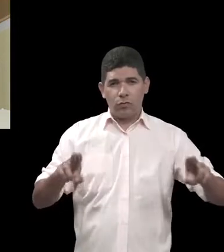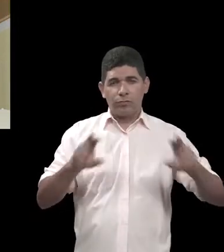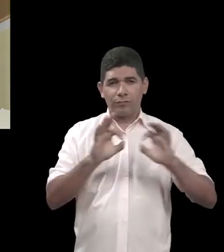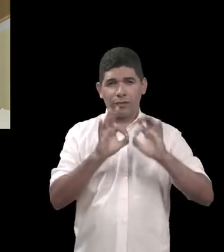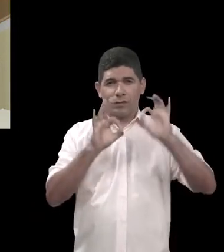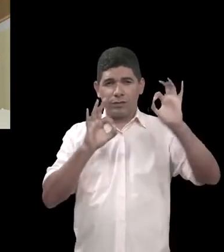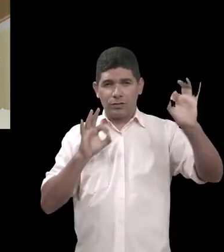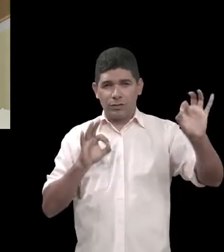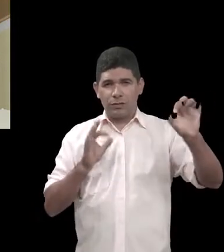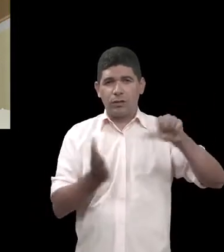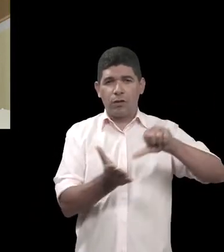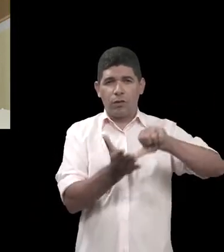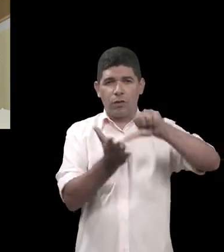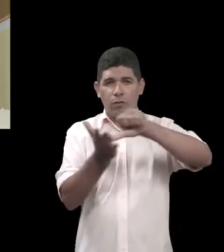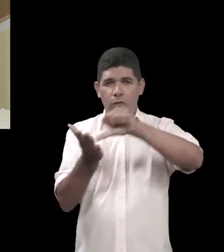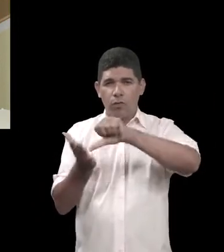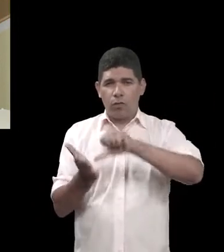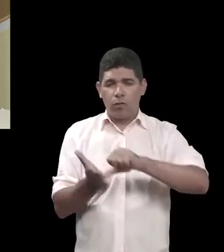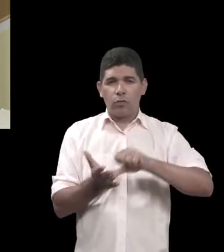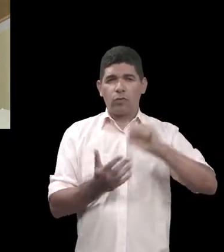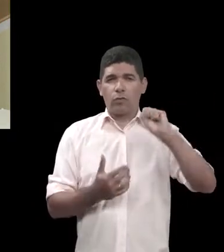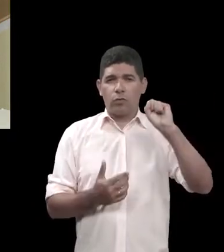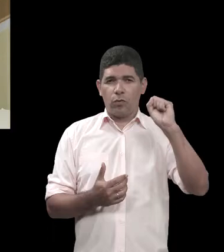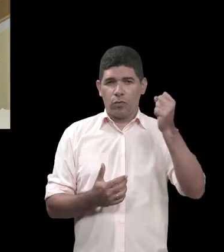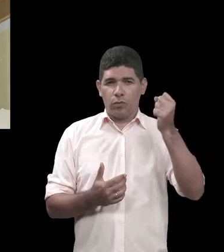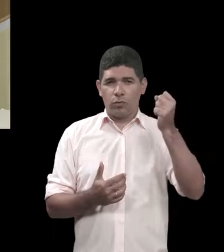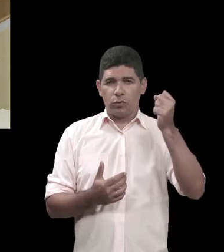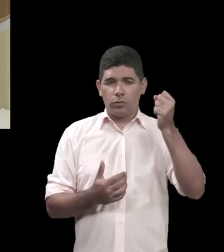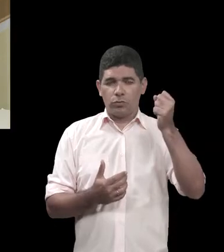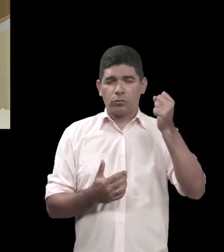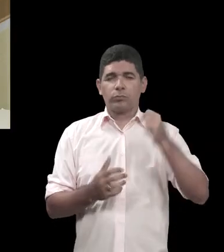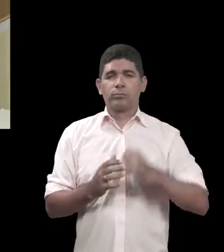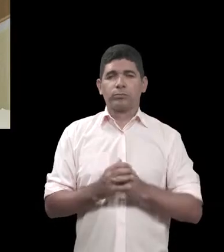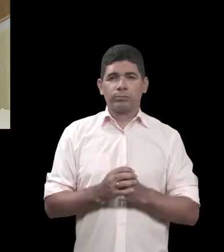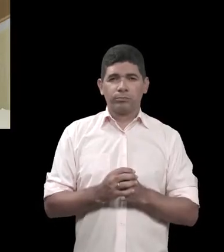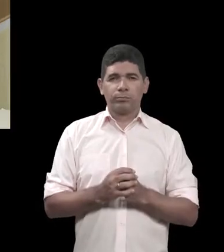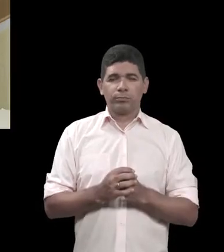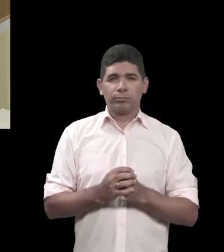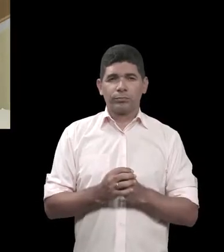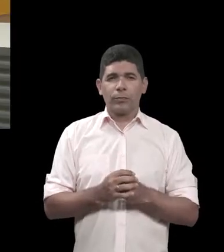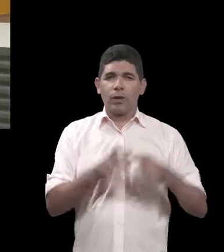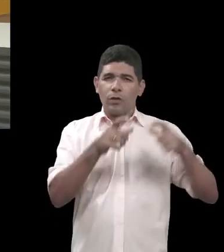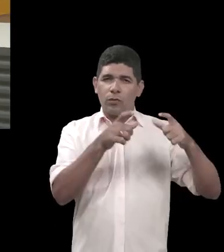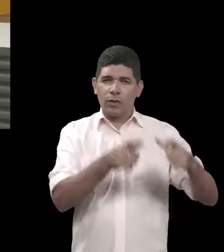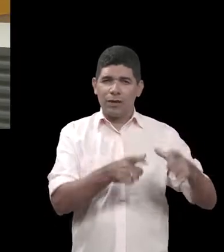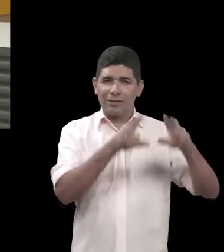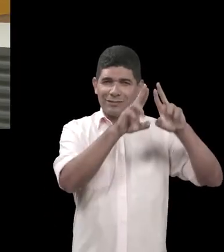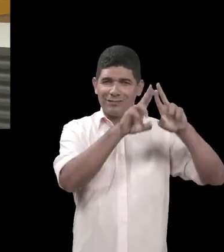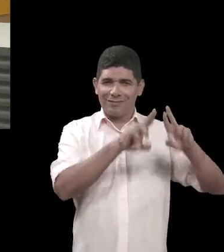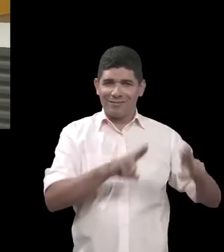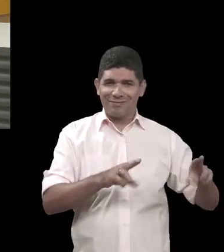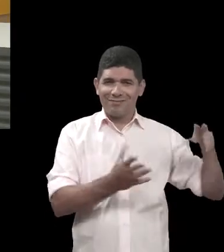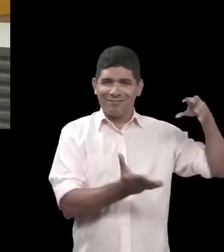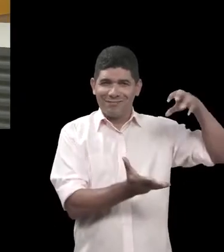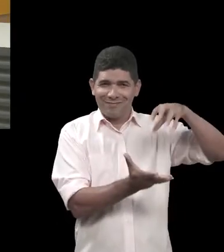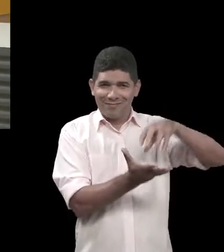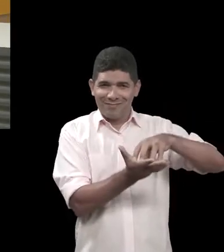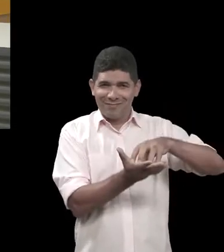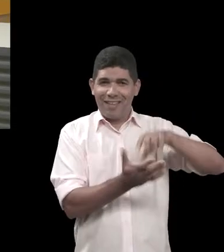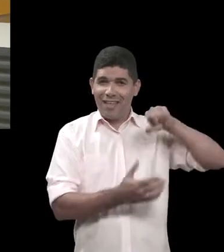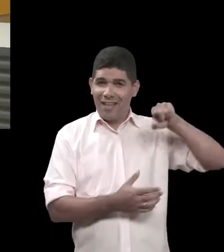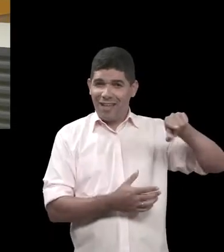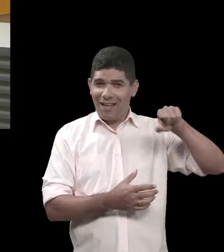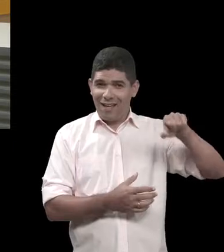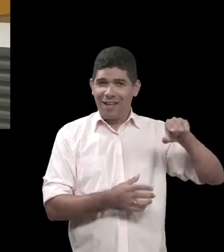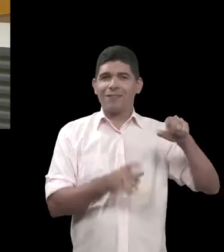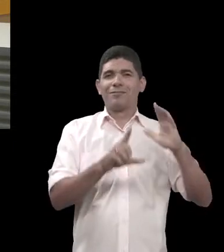8 polos no Brasil, distribuído pelas 5 regiões brasileiras. E de Santa Catarina já era especificamente Letras Libras, né?